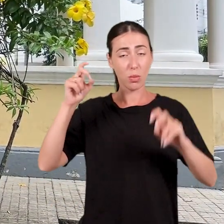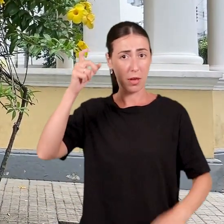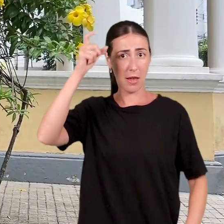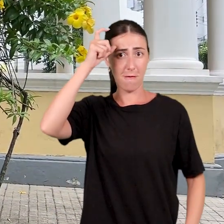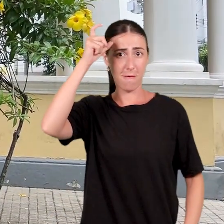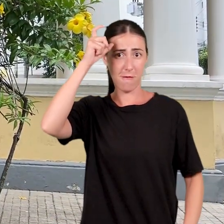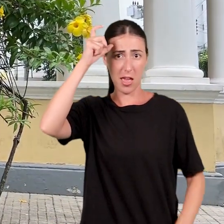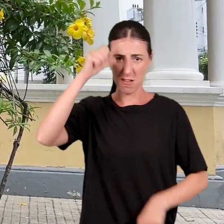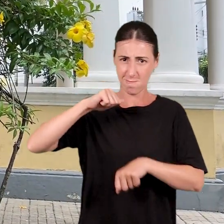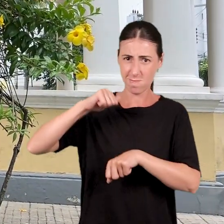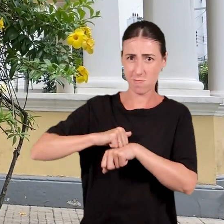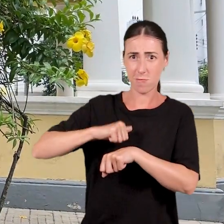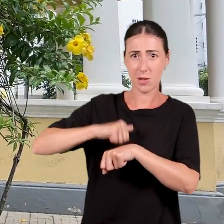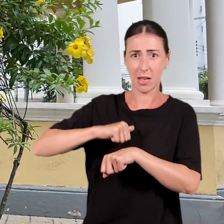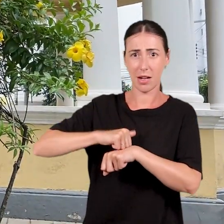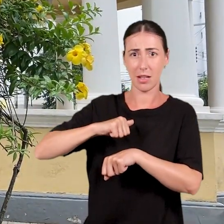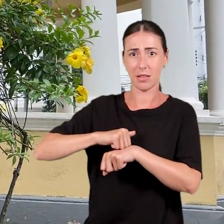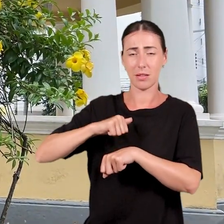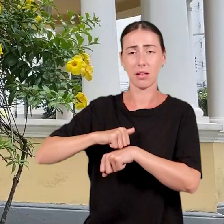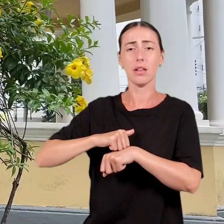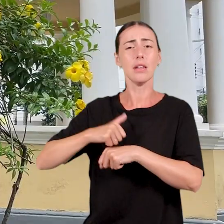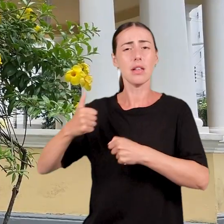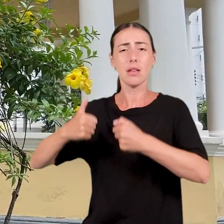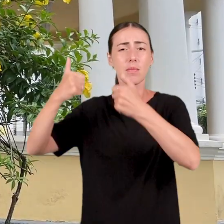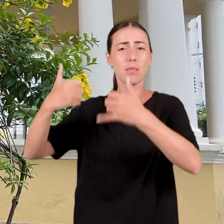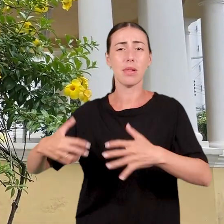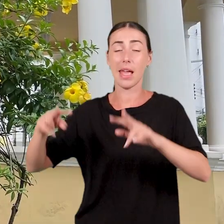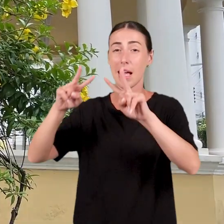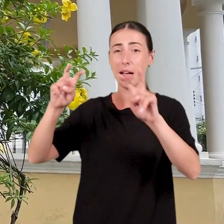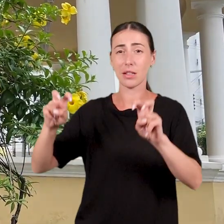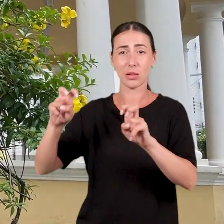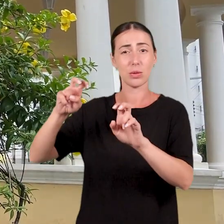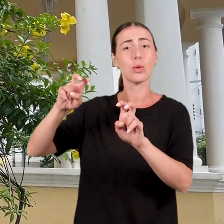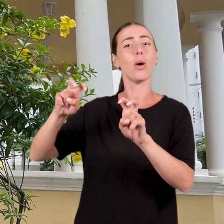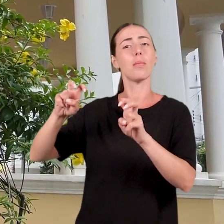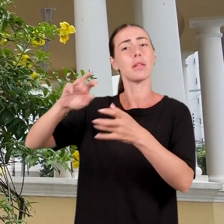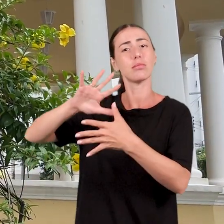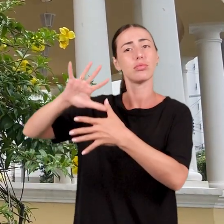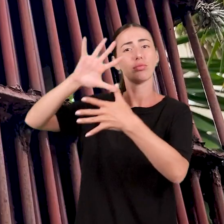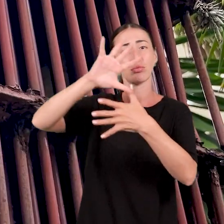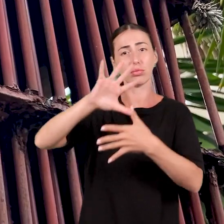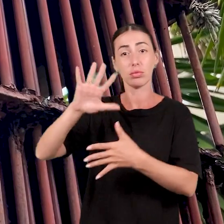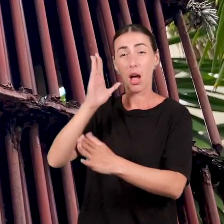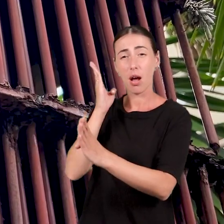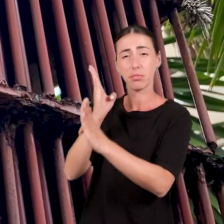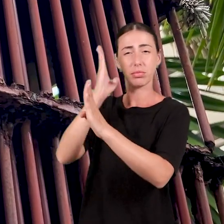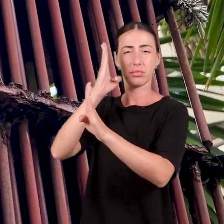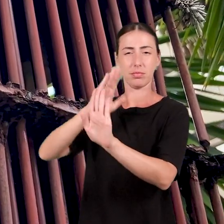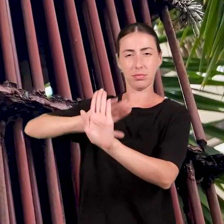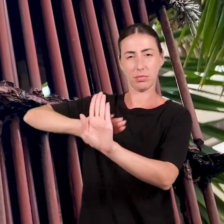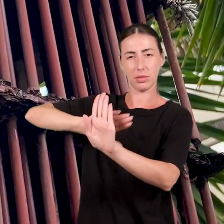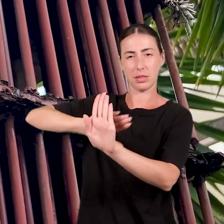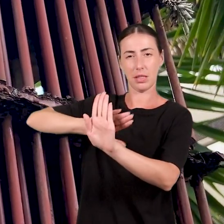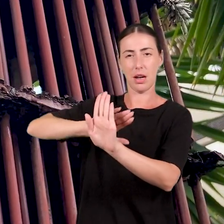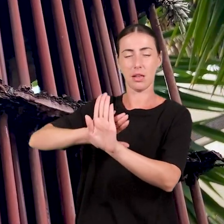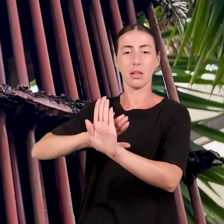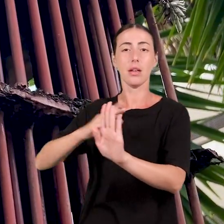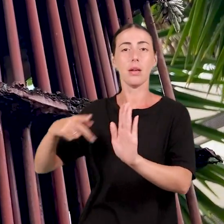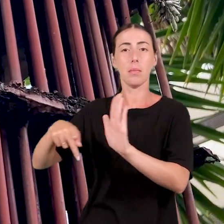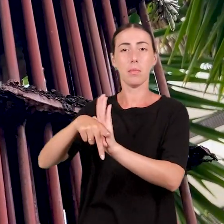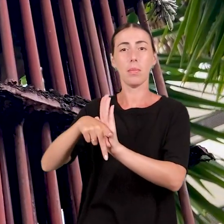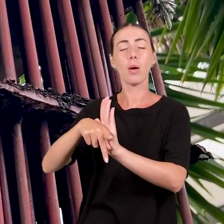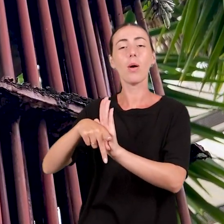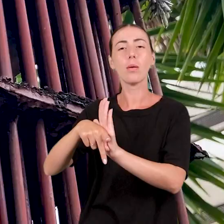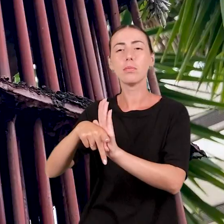do Descobrimento da América que o artista realiza em 1997, quando é convidado para compor o Museu das